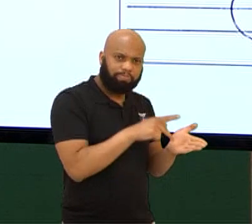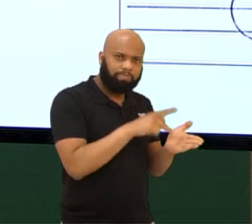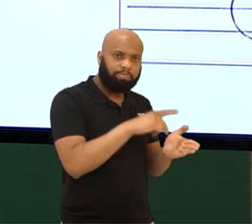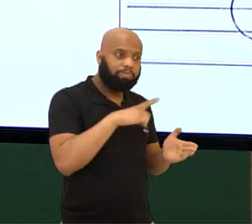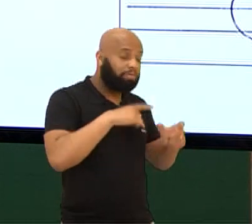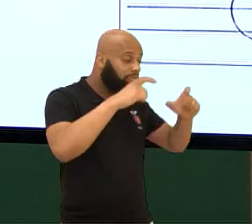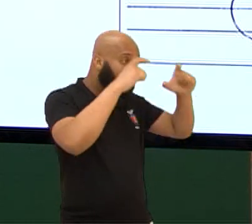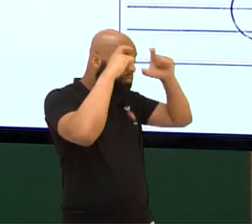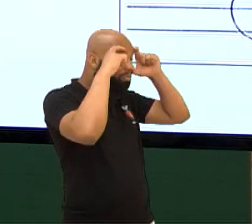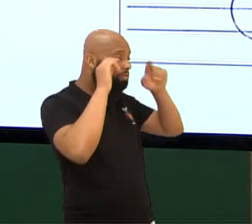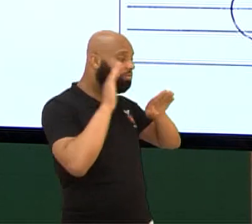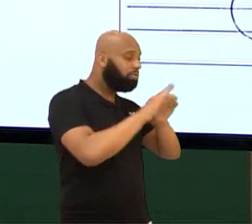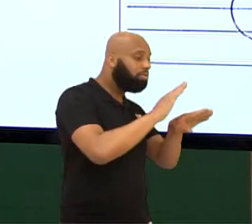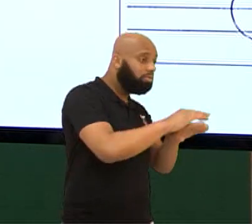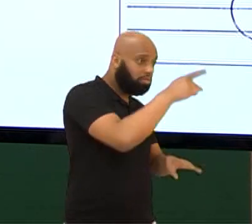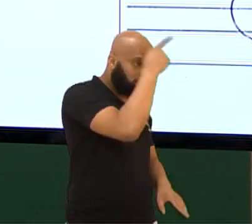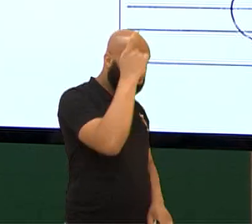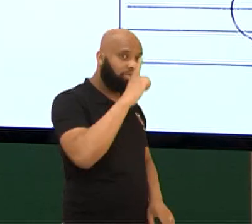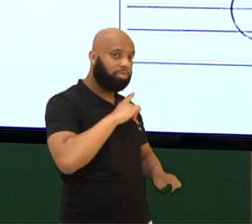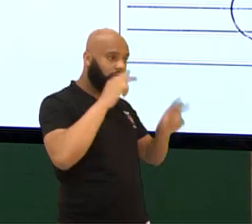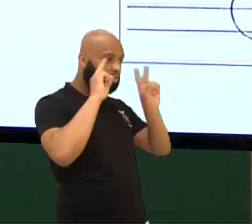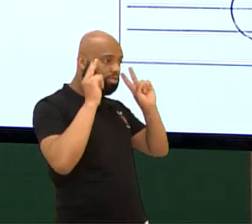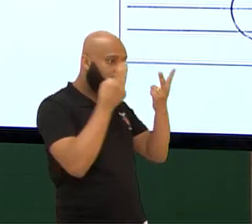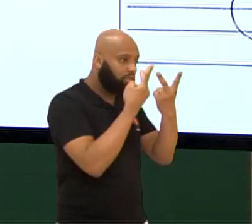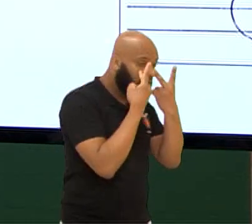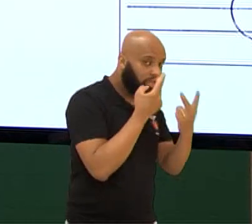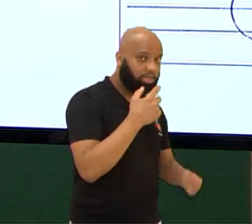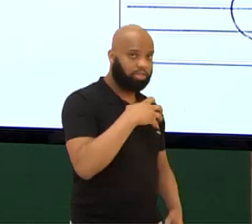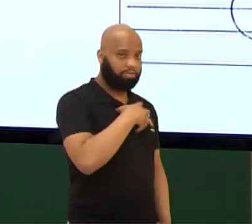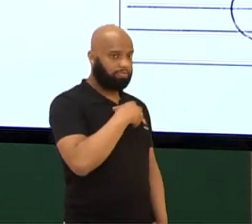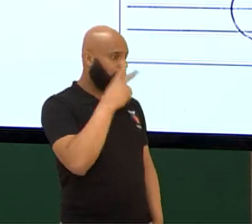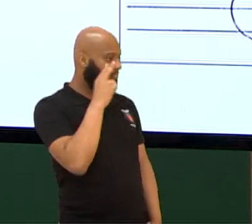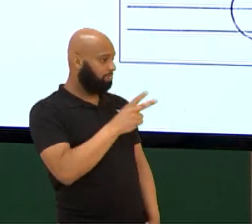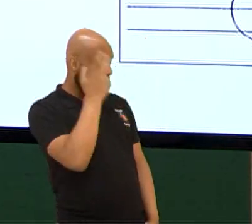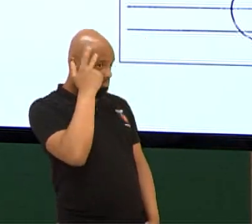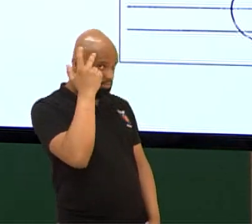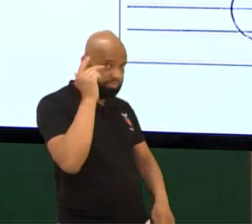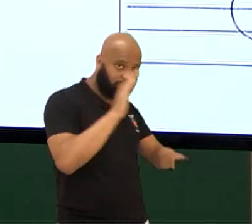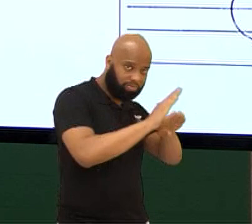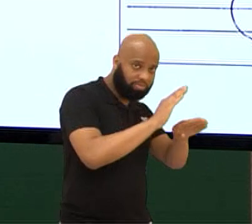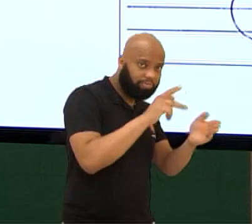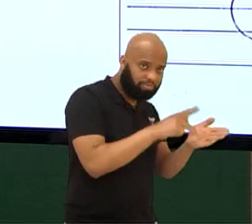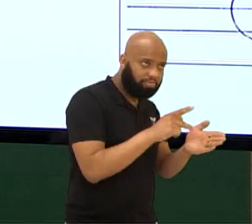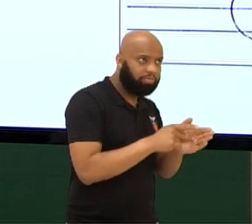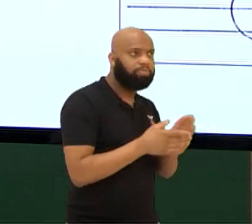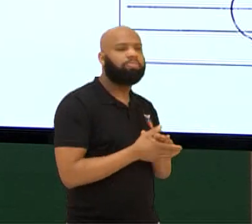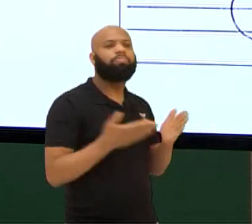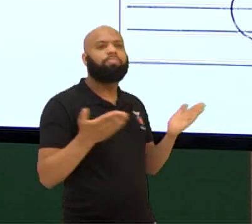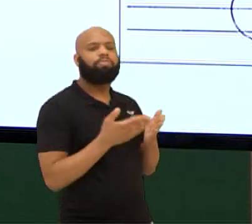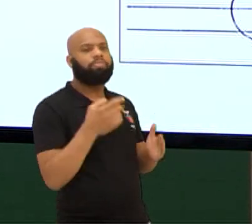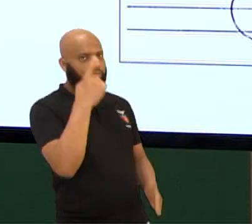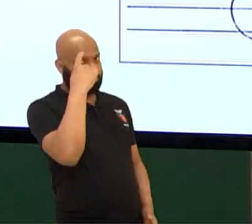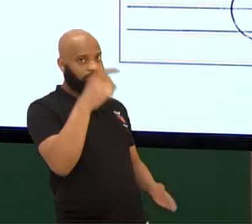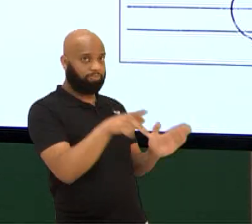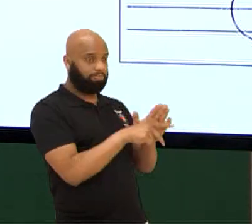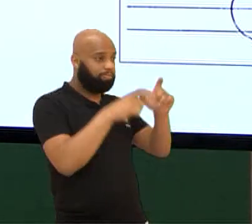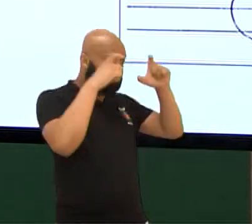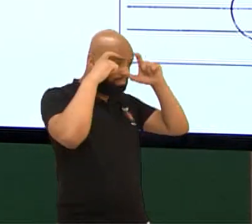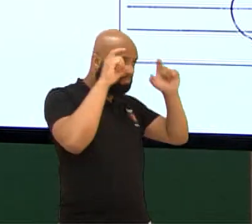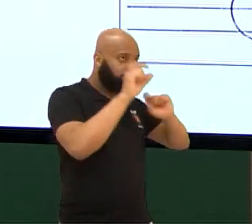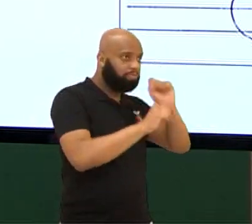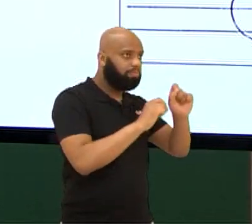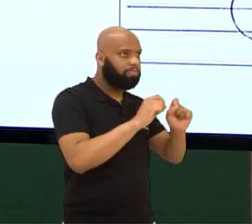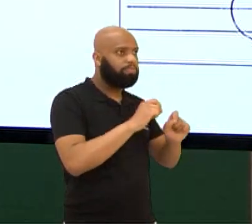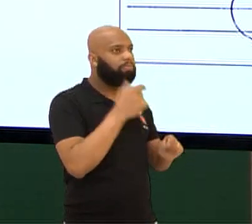ajudam os daltônicos a ver como os outros? Eles realmente ajudam? Então, assim, nessa ideia desses óculos que você tem, ele